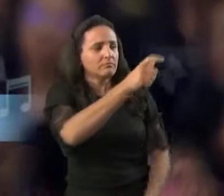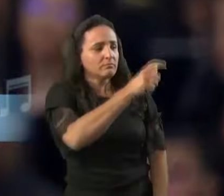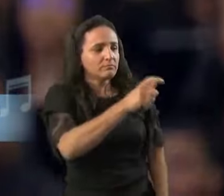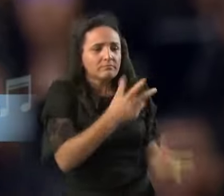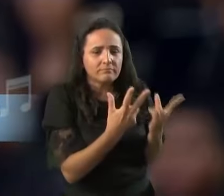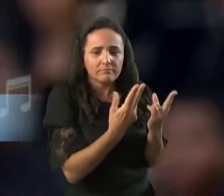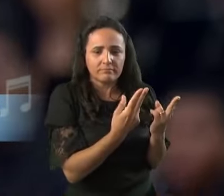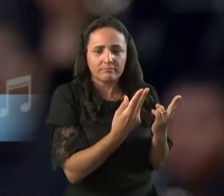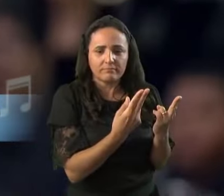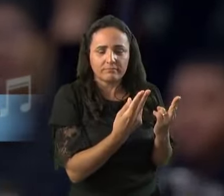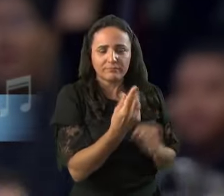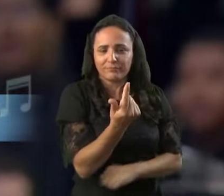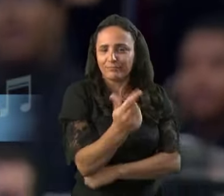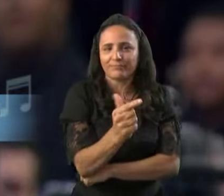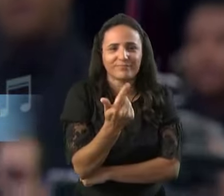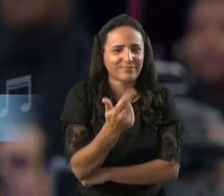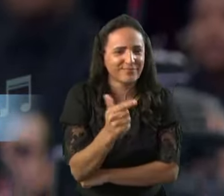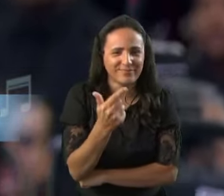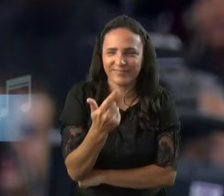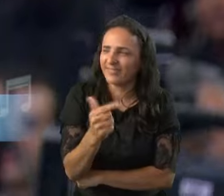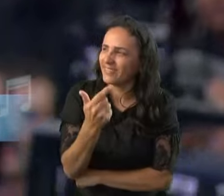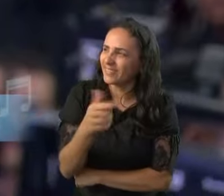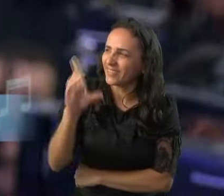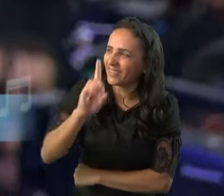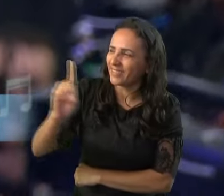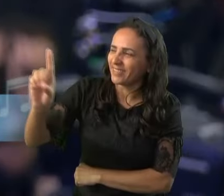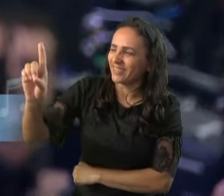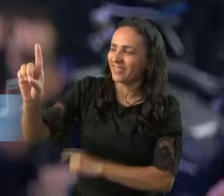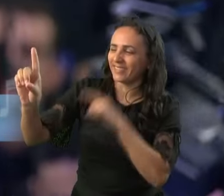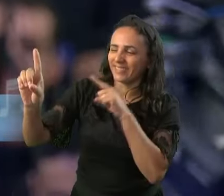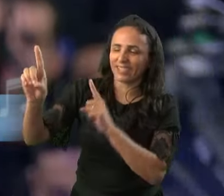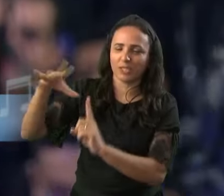e outro igual não há.